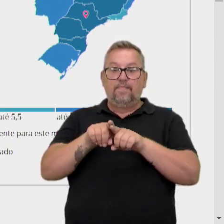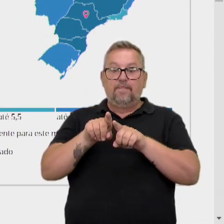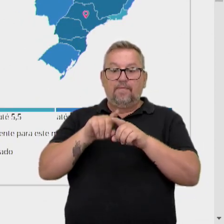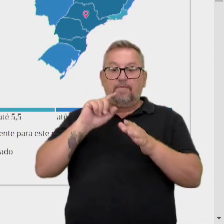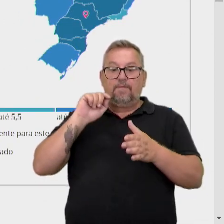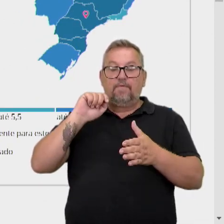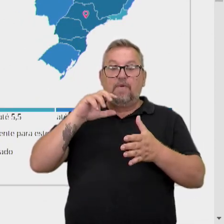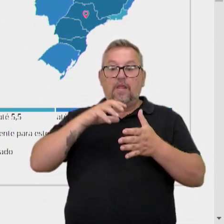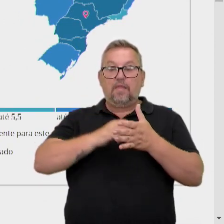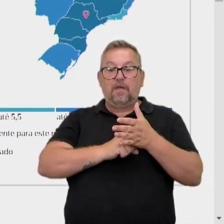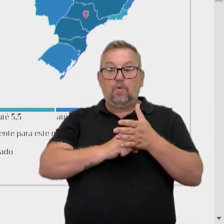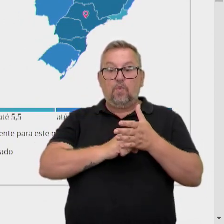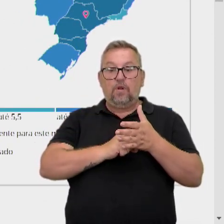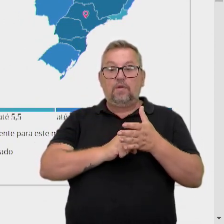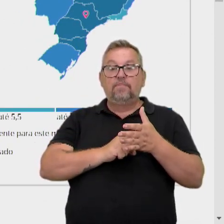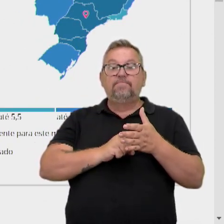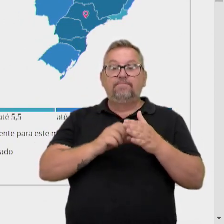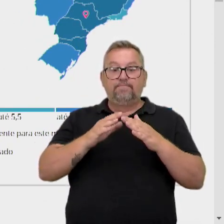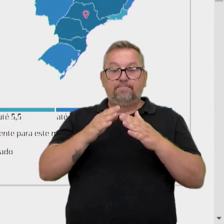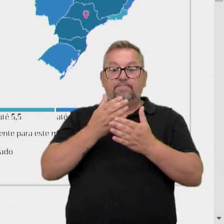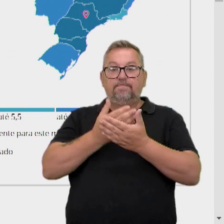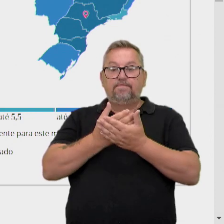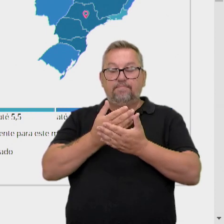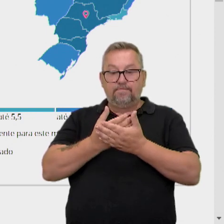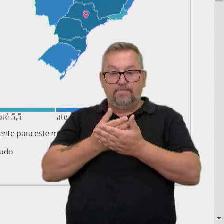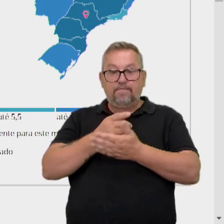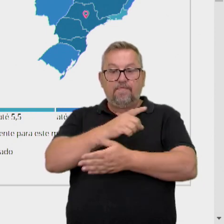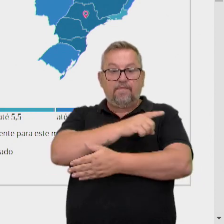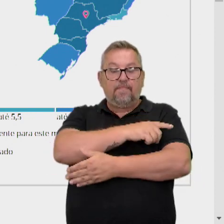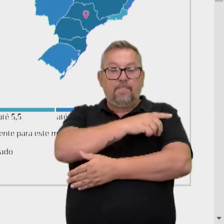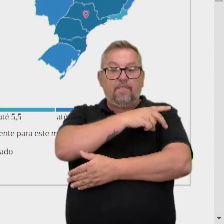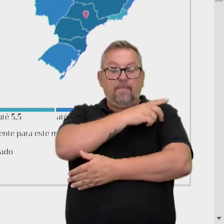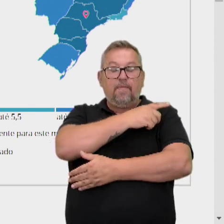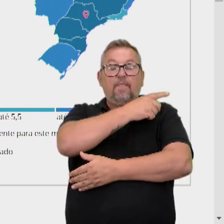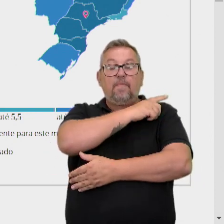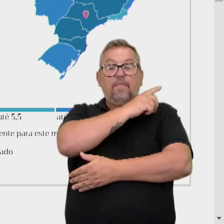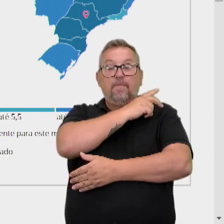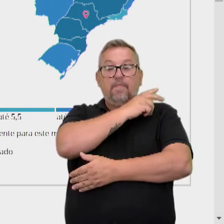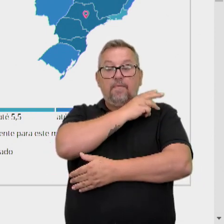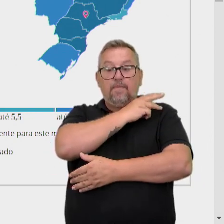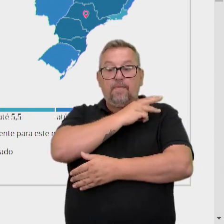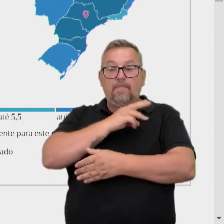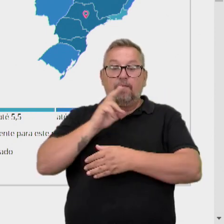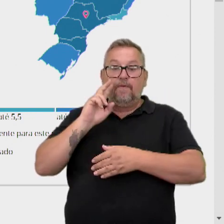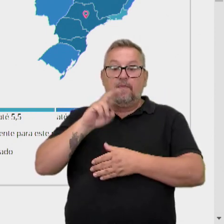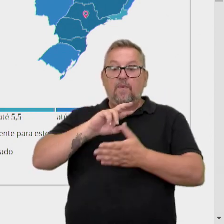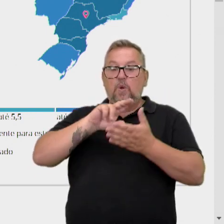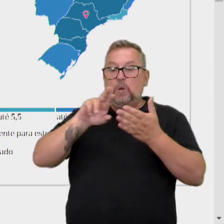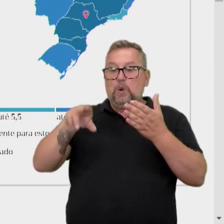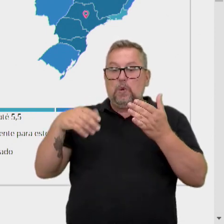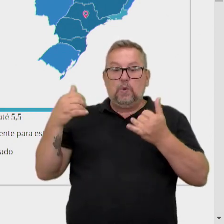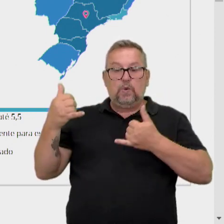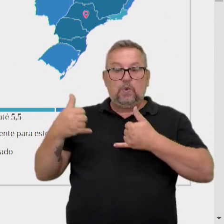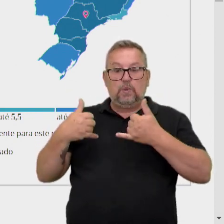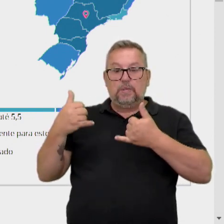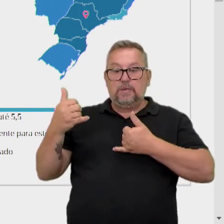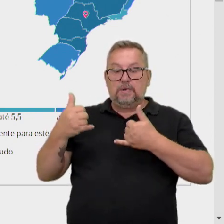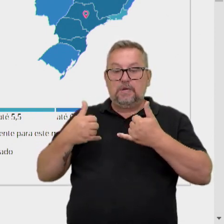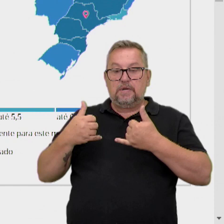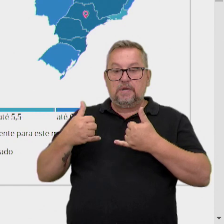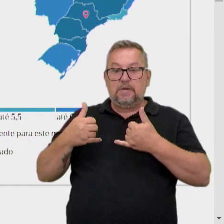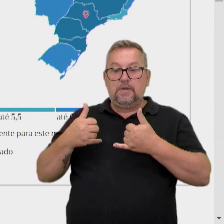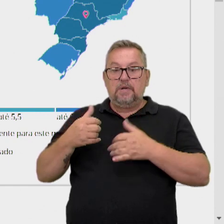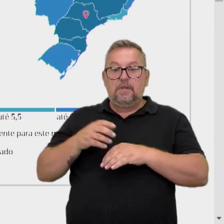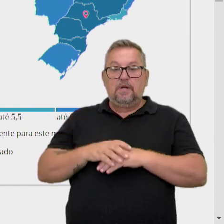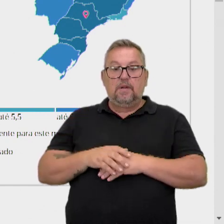de matrículas, né, tanto do fundamental como do ensino médio. Então vejo que tem diversas informações,